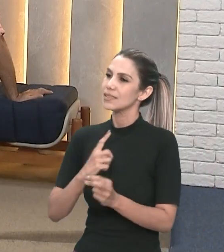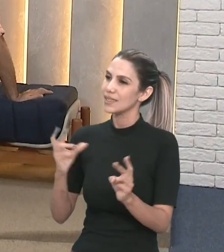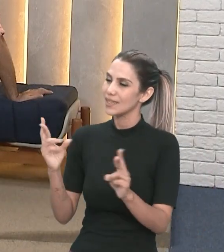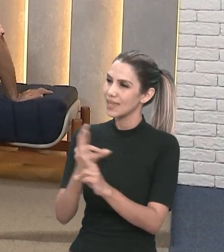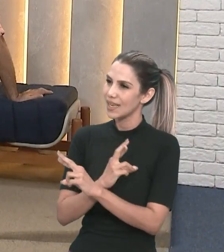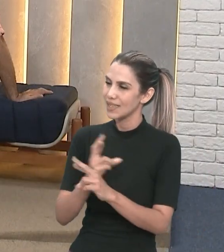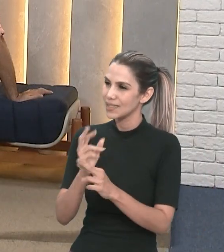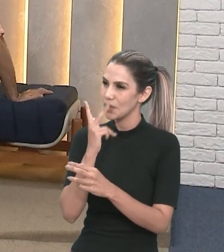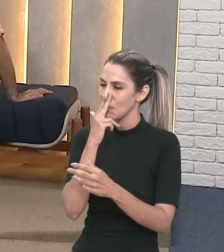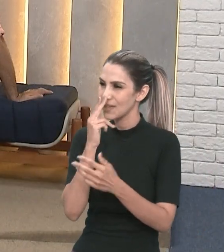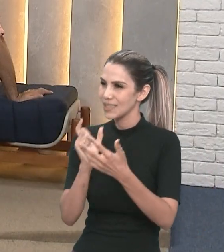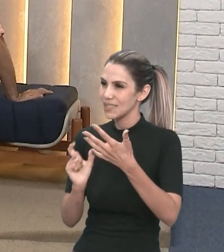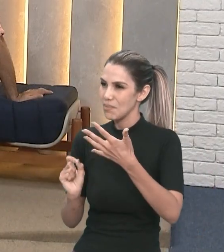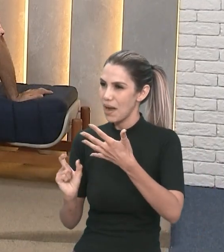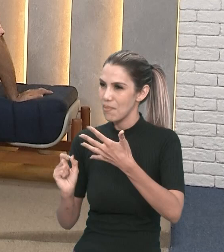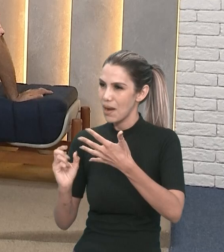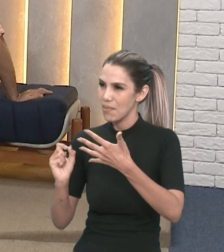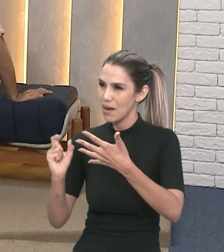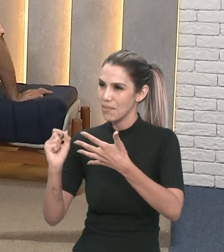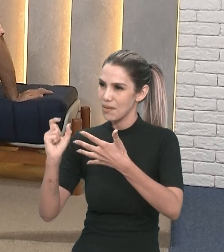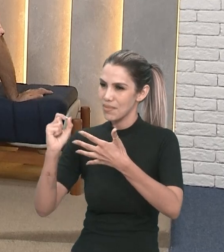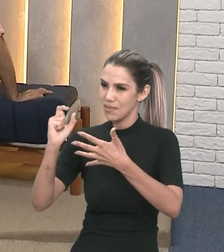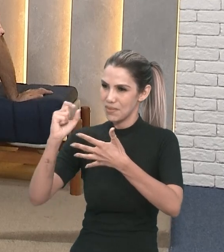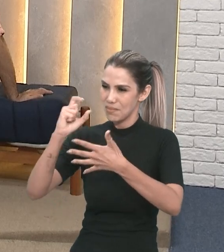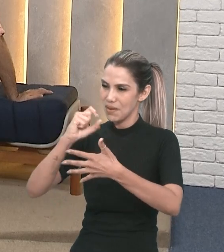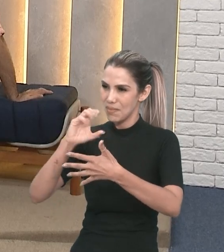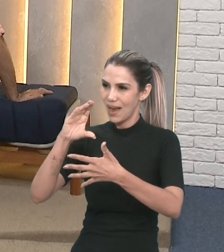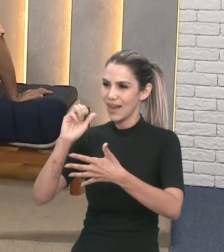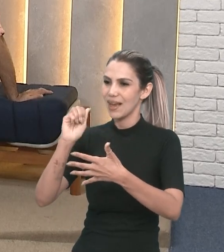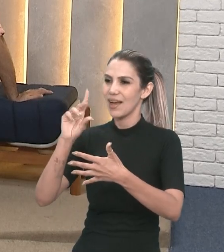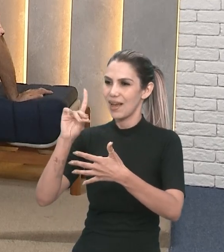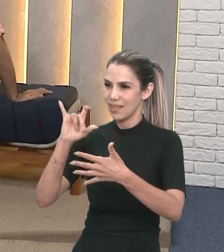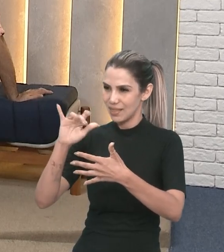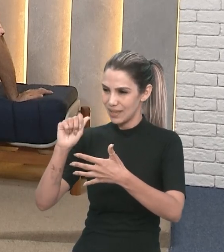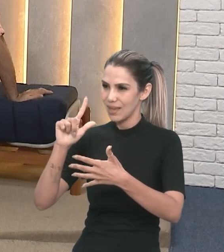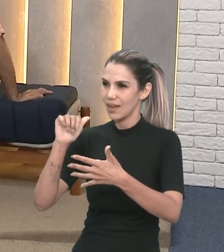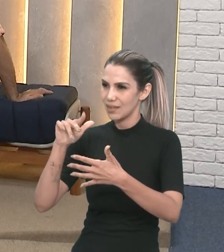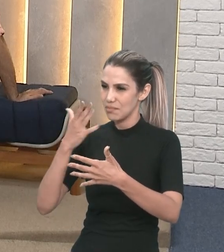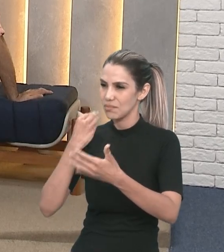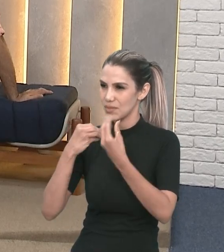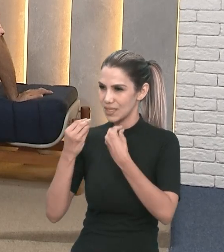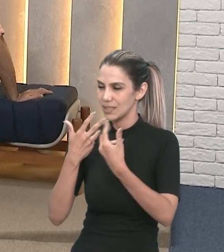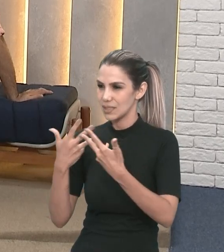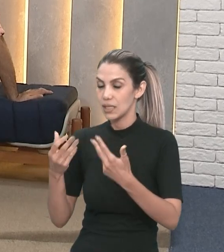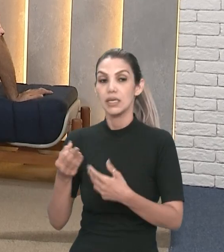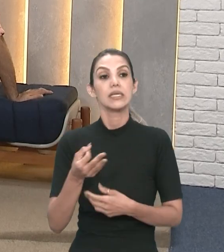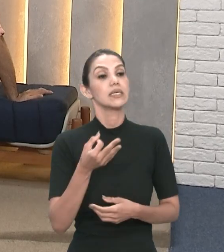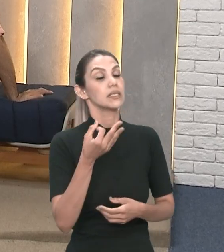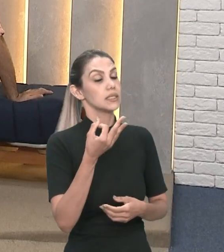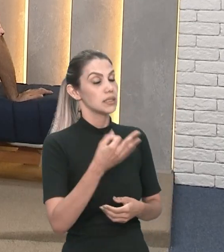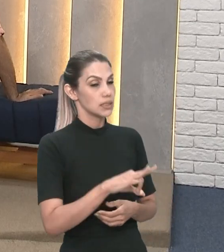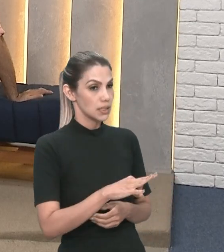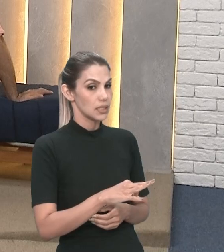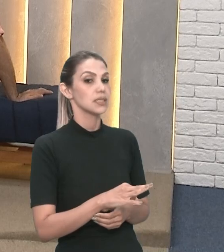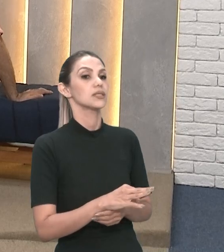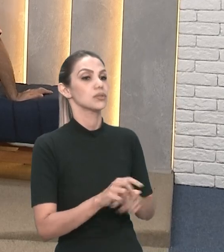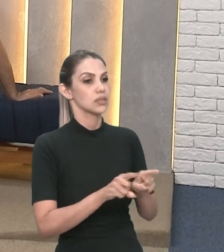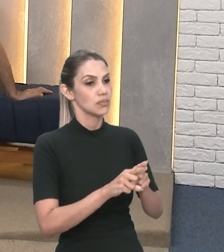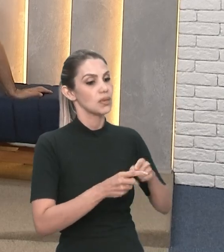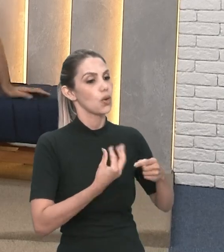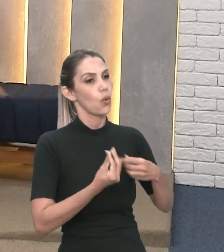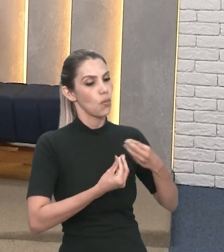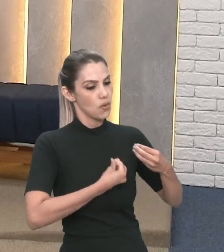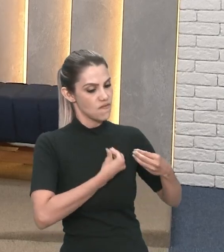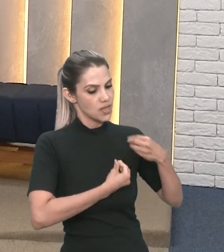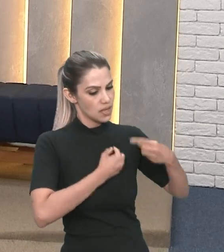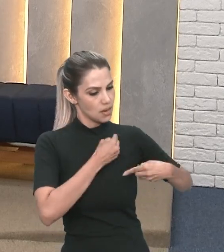Sim, a gente acaba tendo a ver um pouco com a cadeia alimentar, do que esses roedores comem e também do ciclo de vida dos parasitas, né? Porque, por exemplo, então a